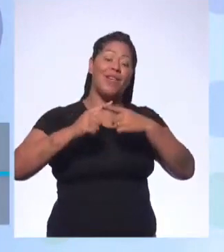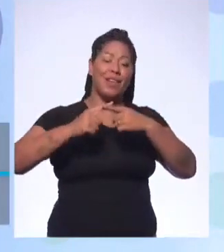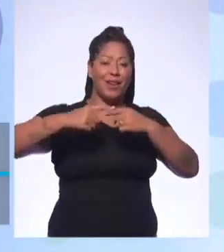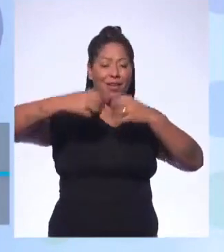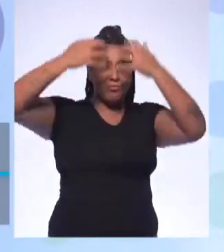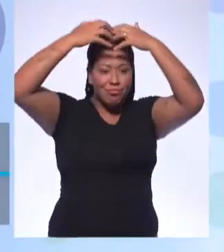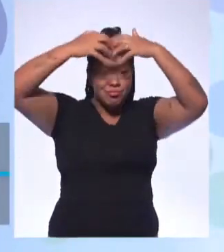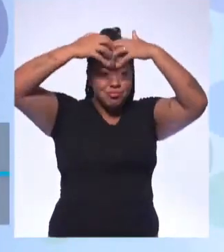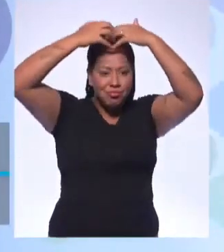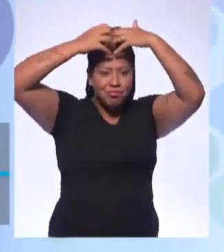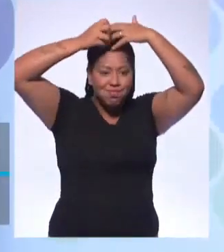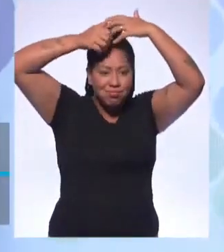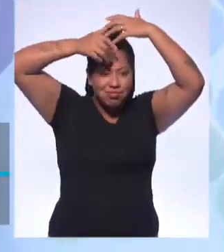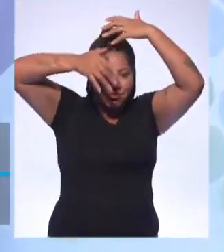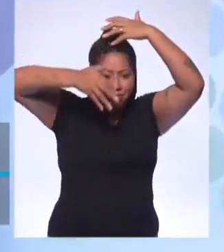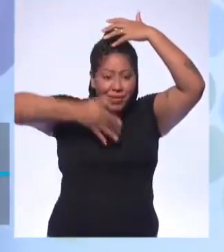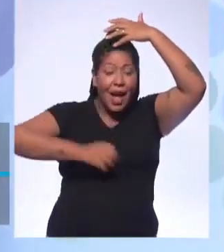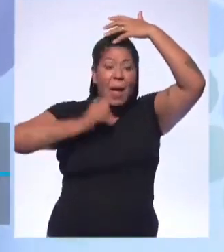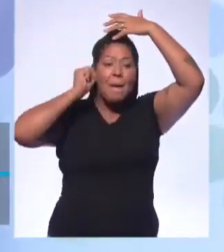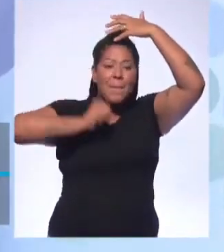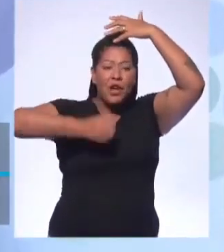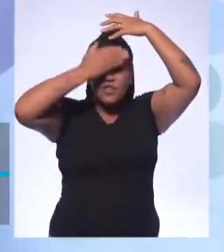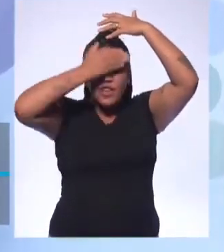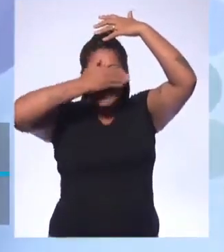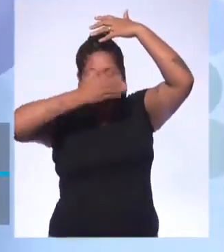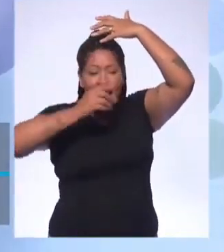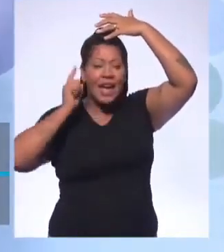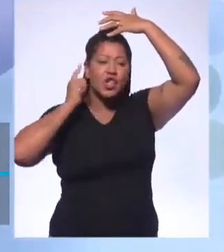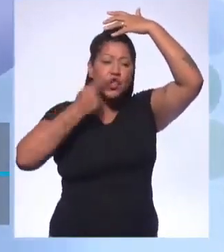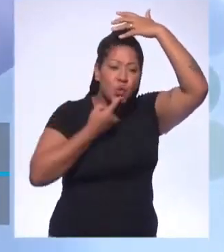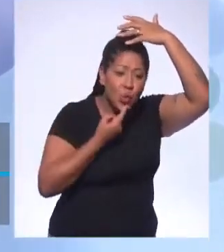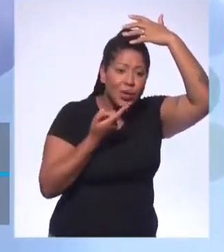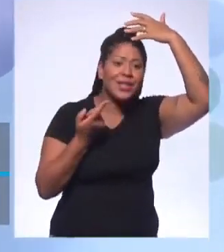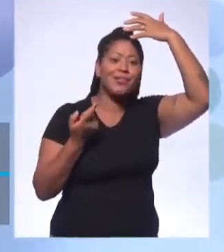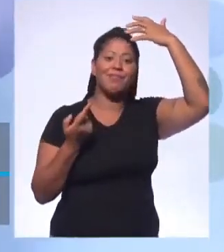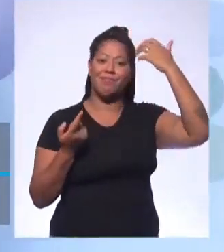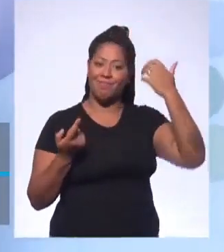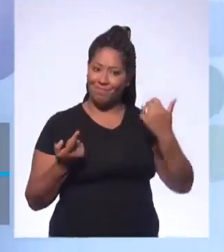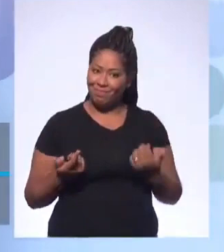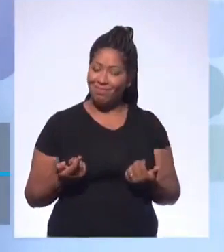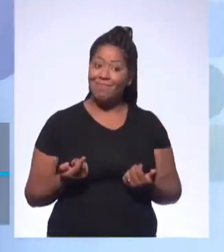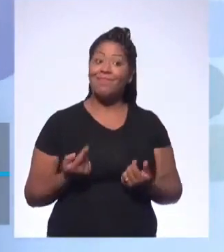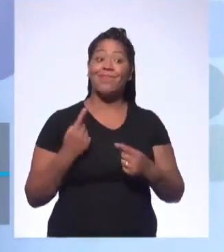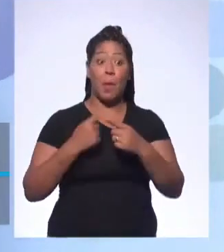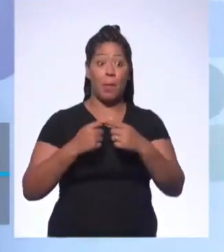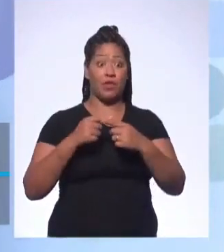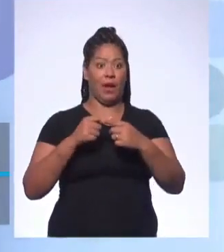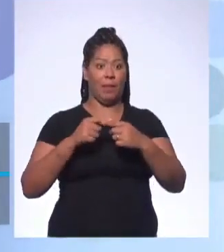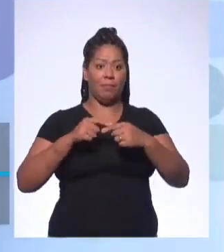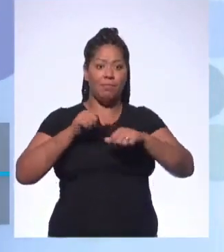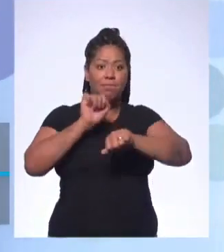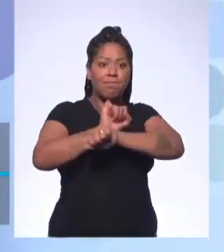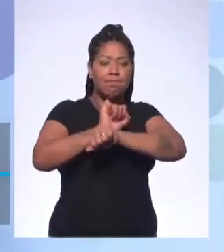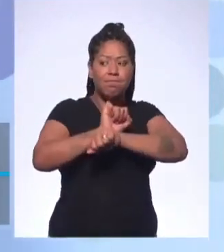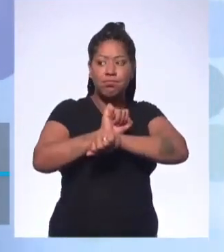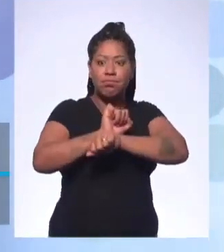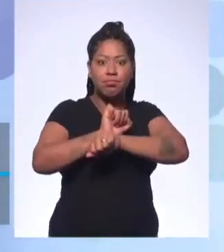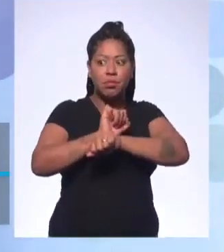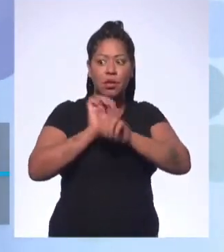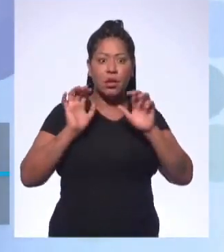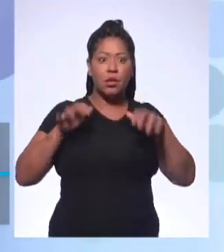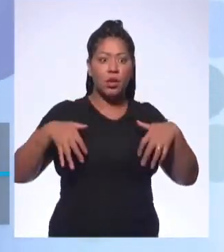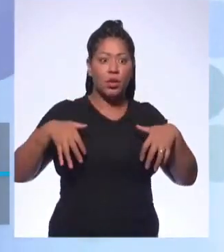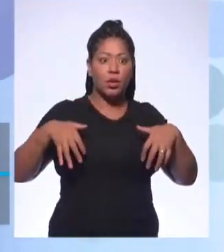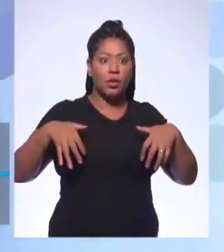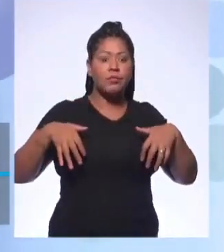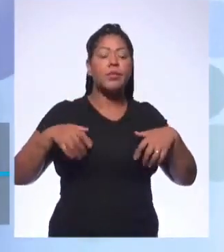central. Tá? A pessoa pode ficar cega, cega e surda, cega paralítica, né? E pode vir a